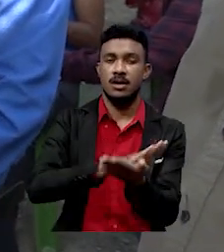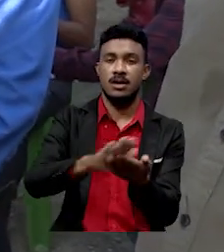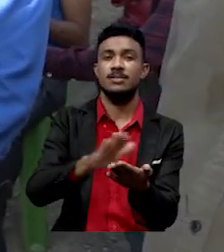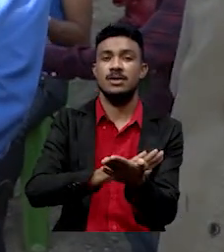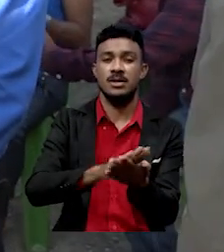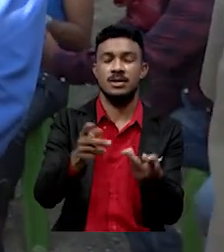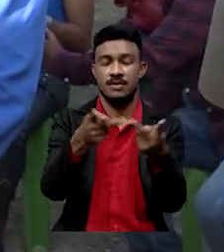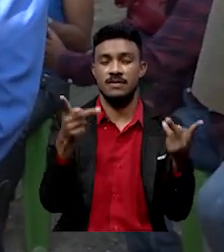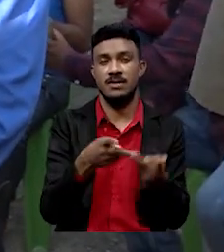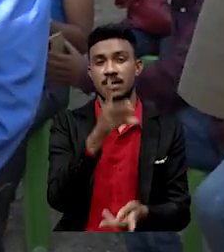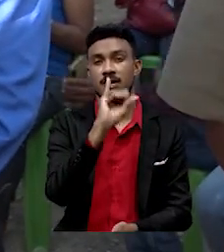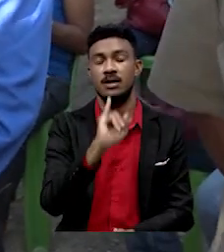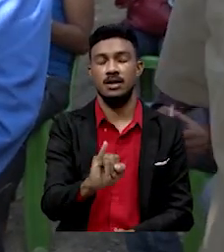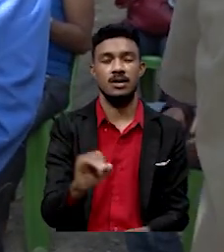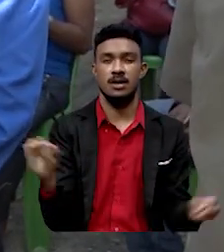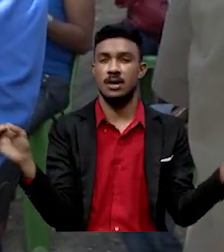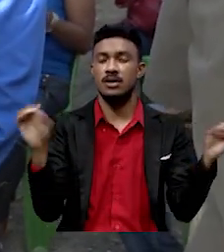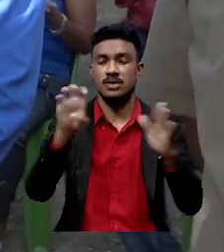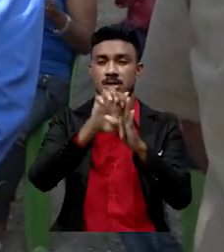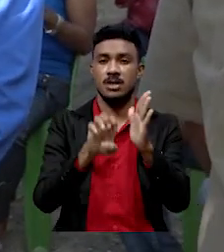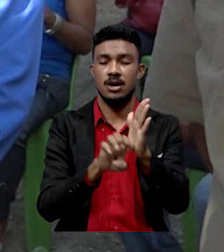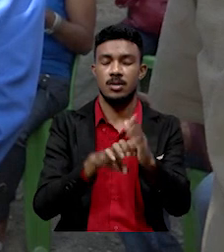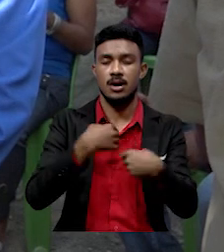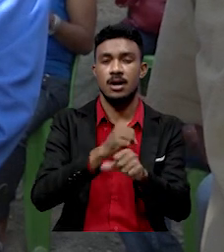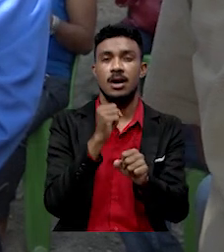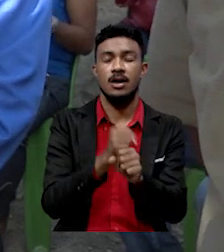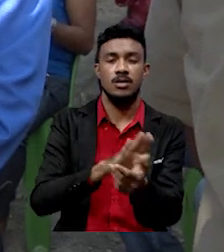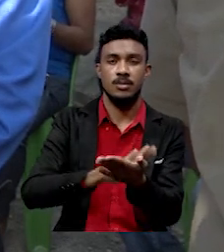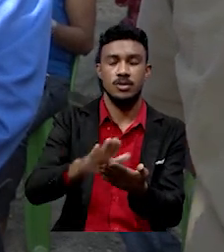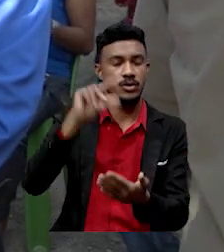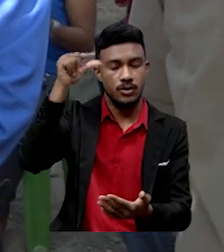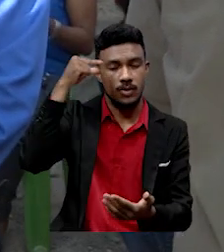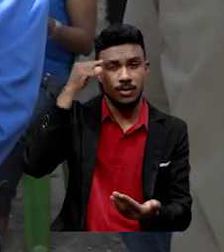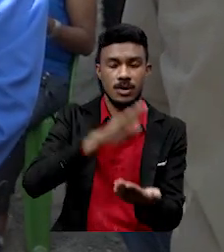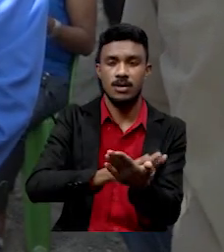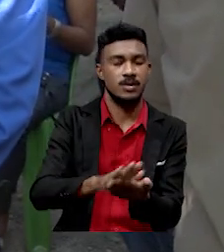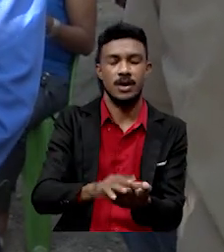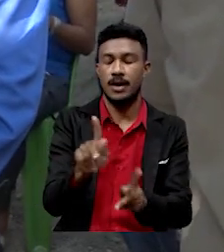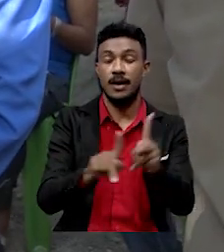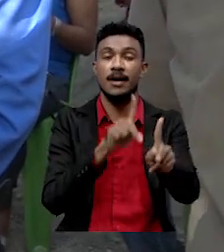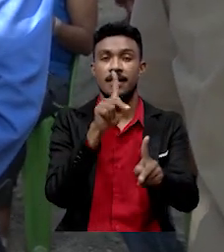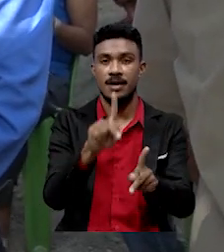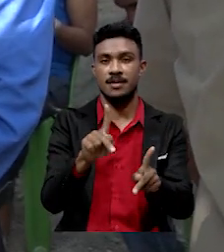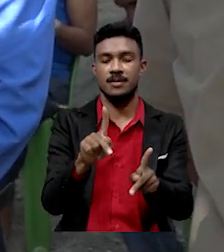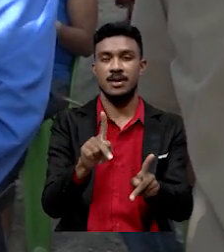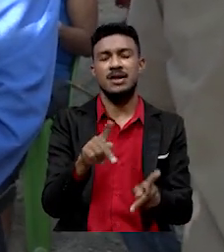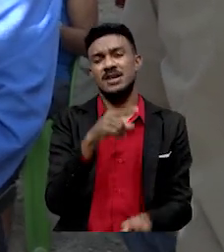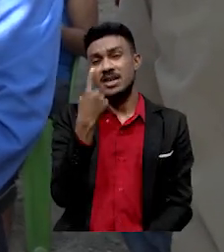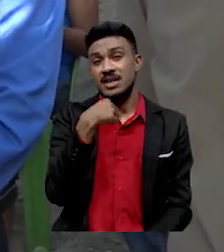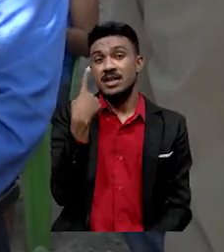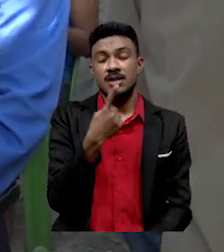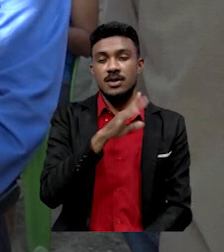dele nene la os de estado matalo limpeza o governo bahalo limpeza cidadão. Cidadão se cede